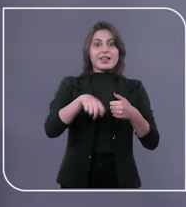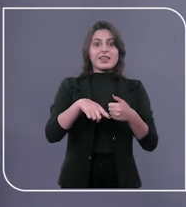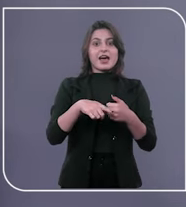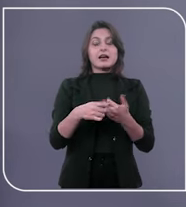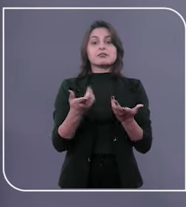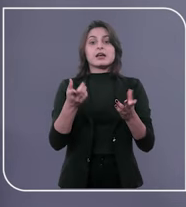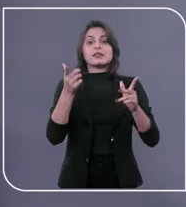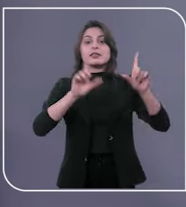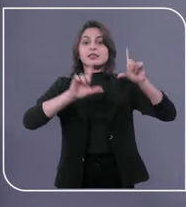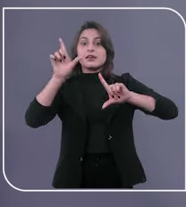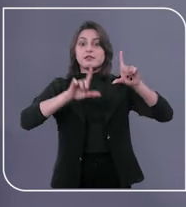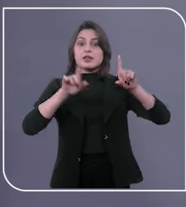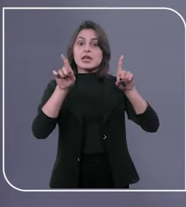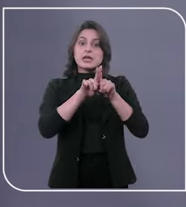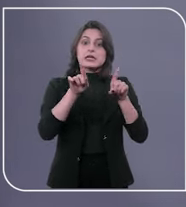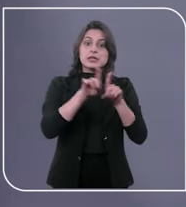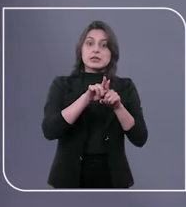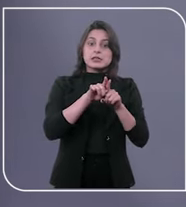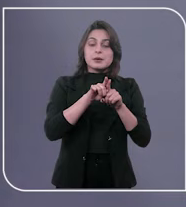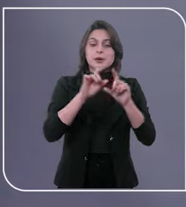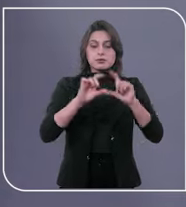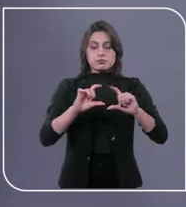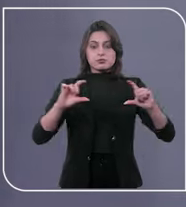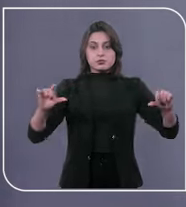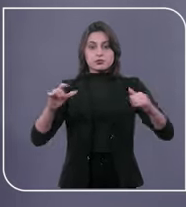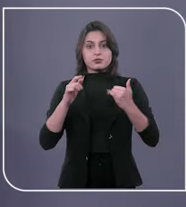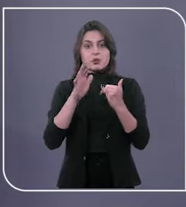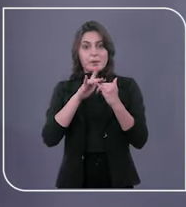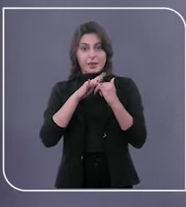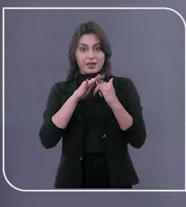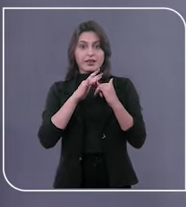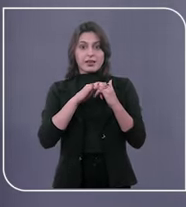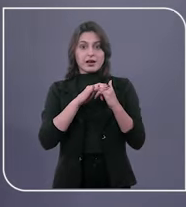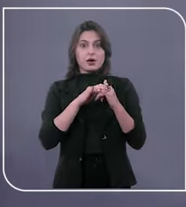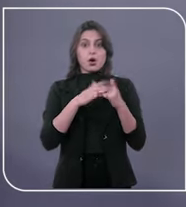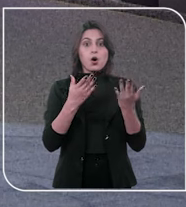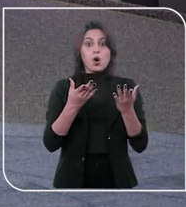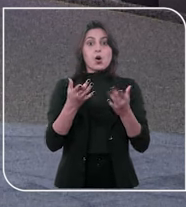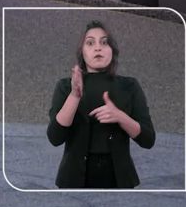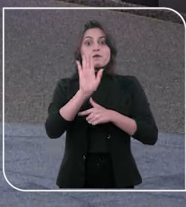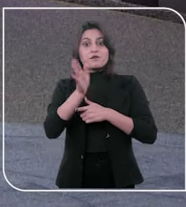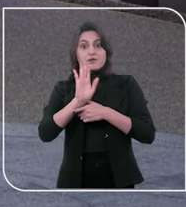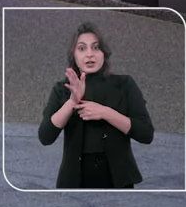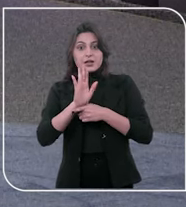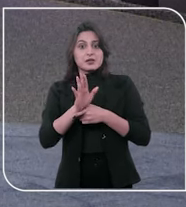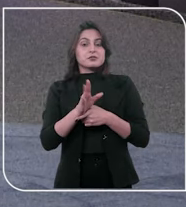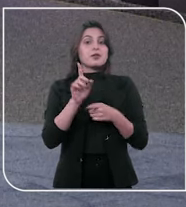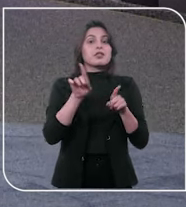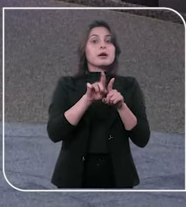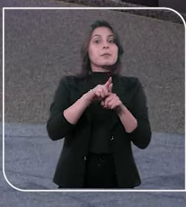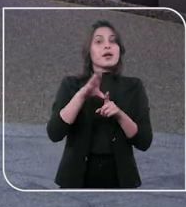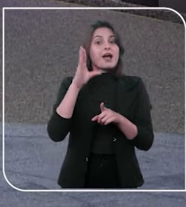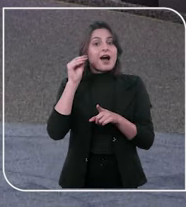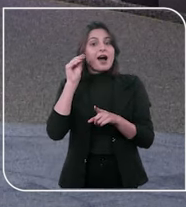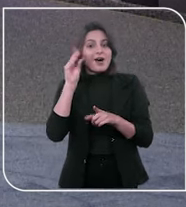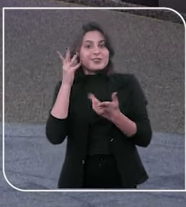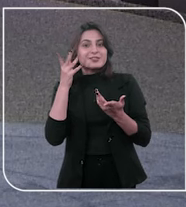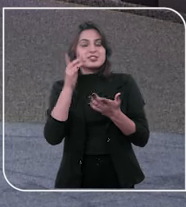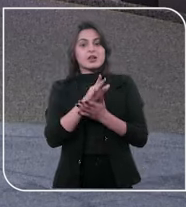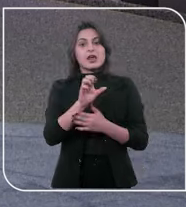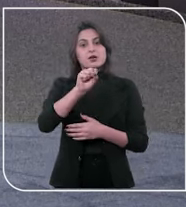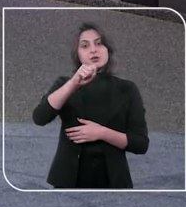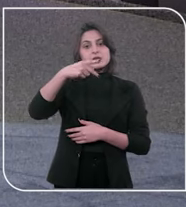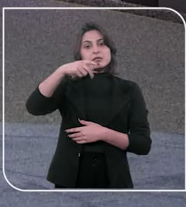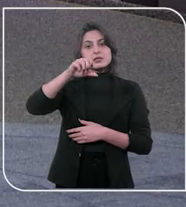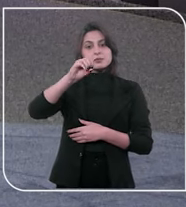principais plataformas de vídeo e de áudio, como YouTube e Spotify. Bom, e vale sempre